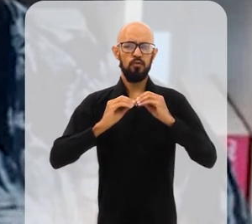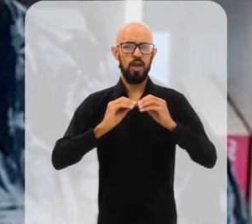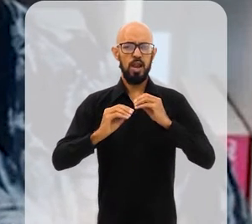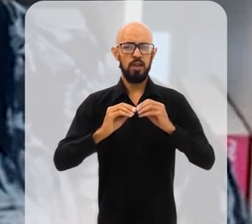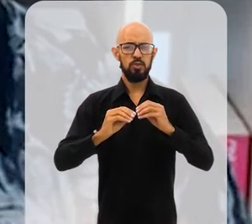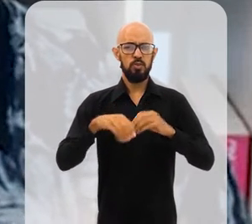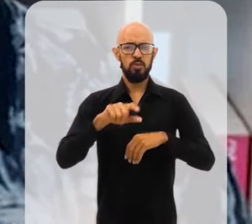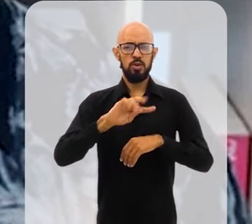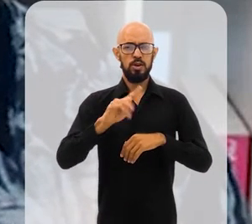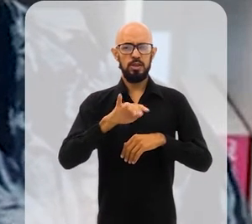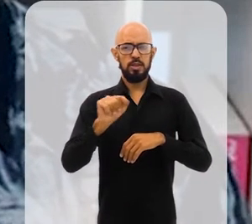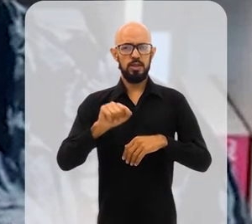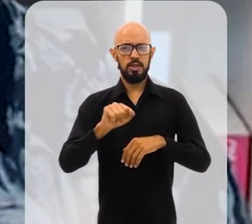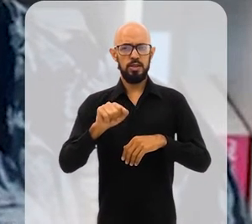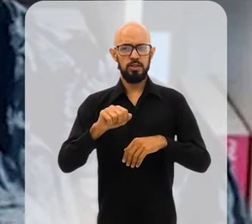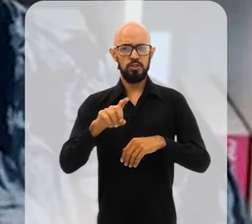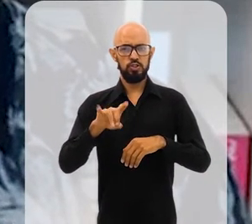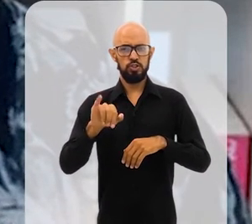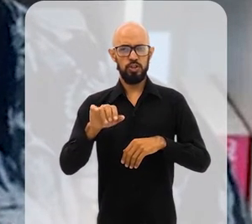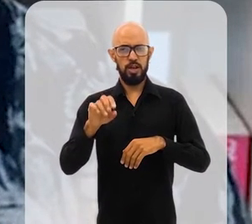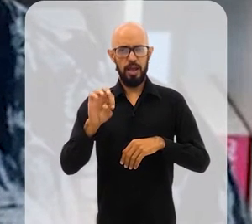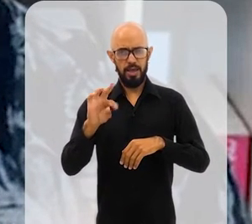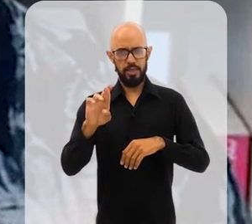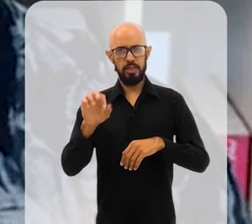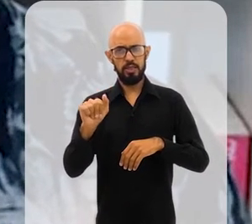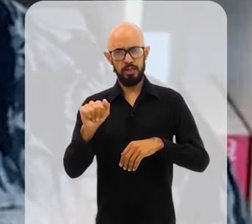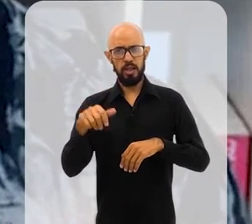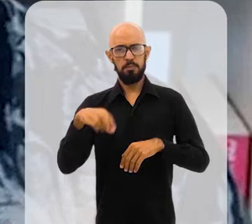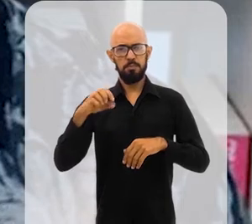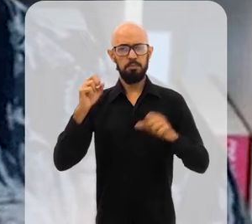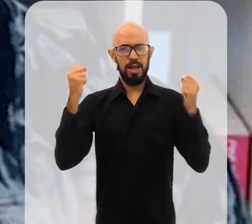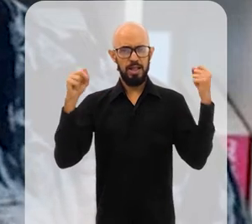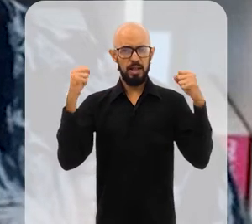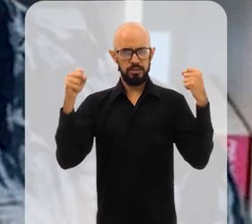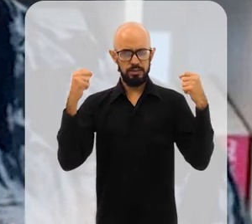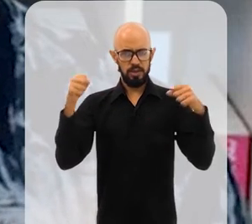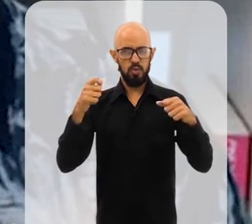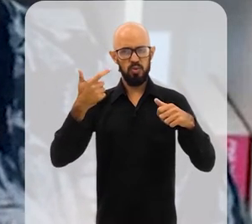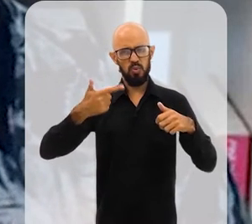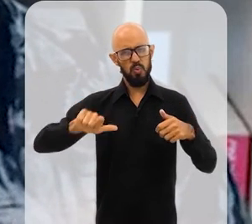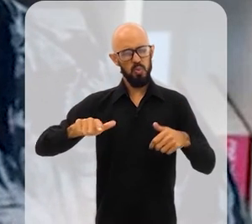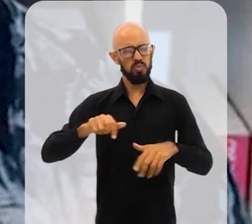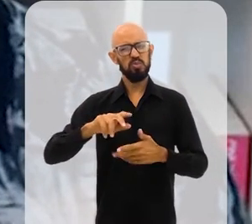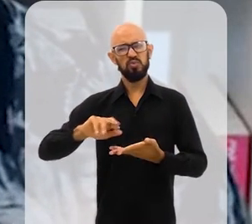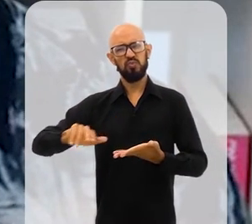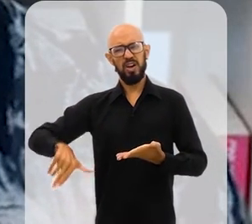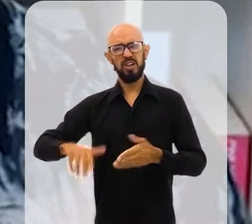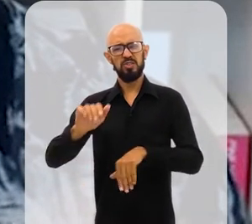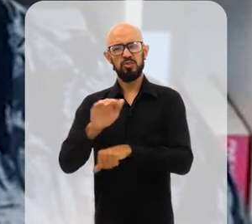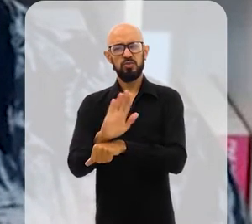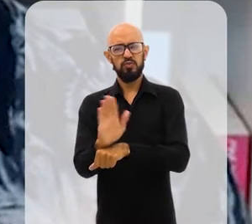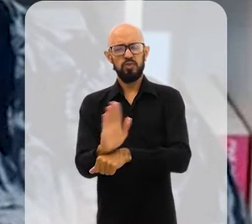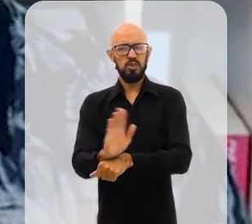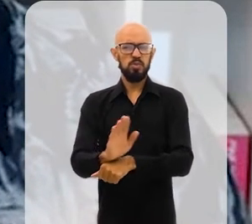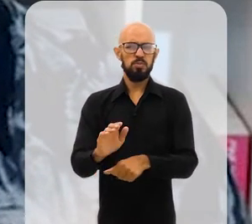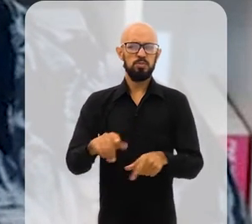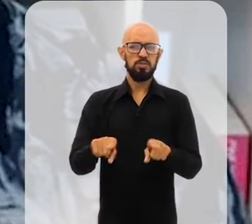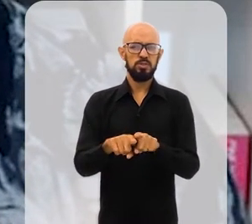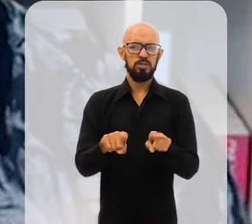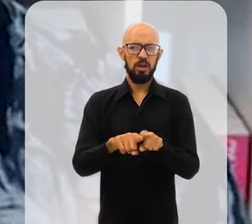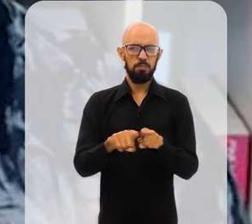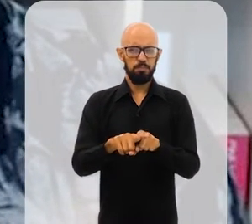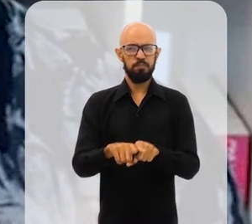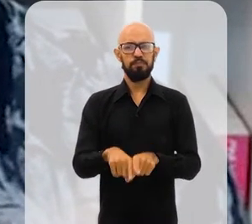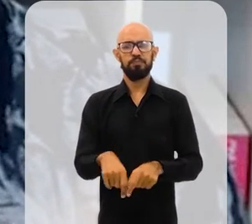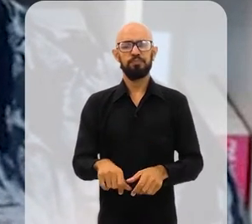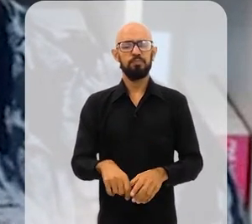Direta, Malhação, Força-Tarefa, Cama de Gato, Caça-Talentos, e filmes como Preto no Branco, Made in China, Vai Que Cola,